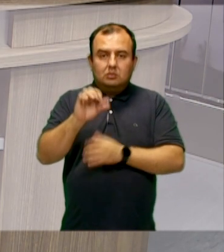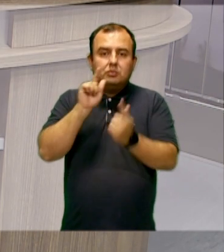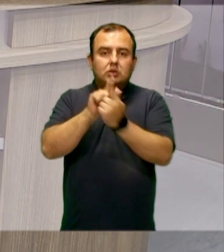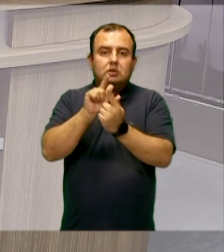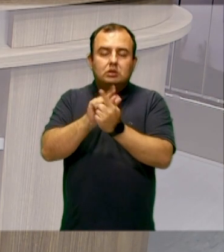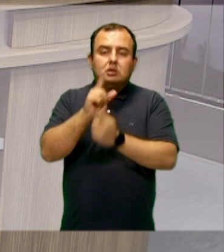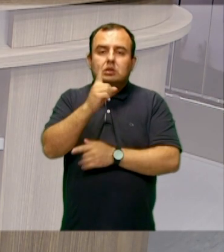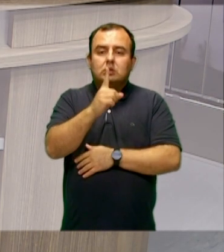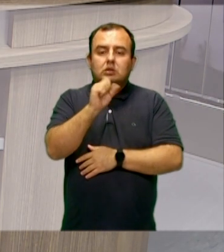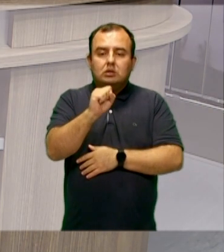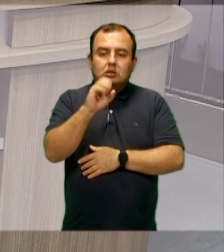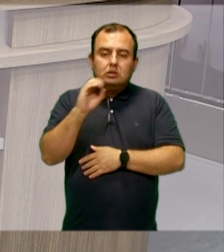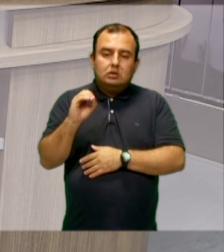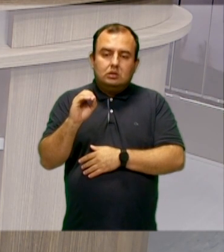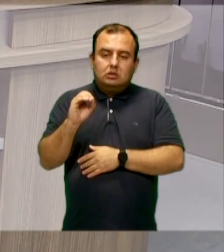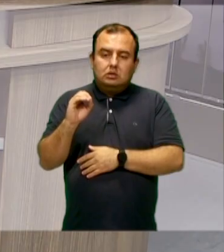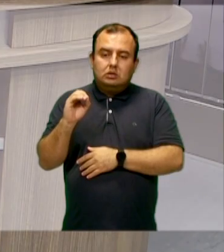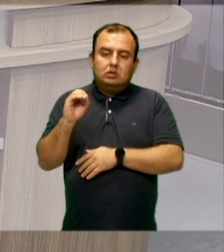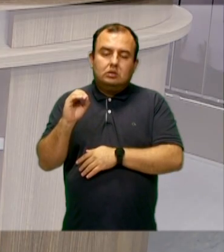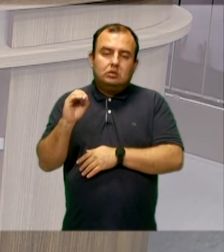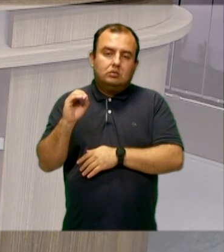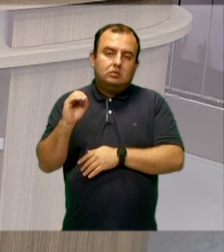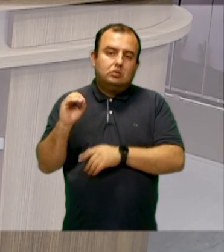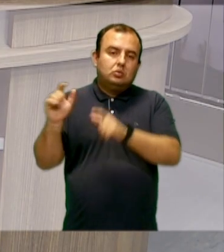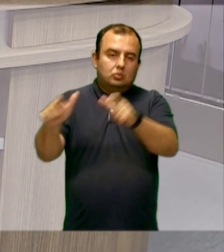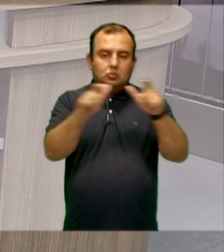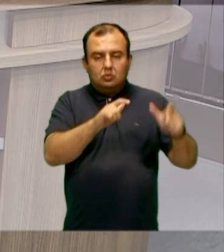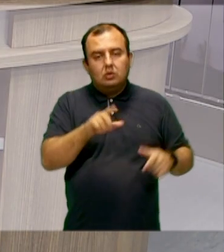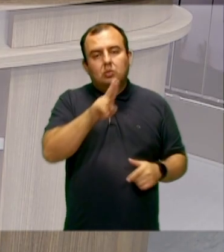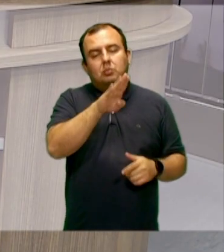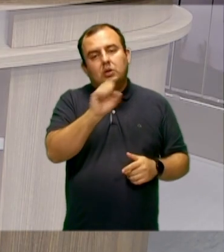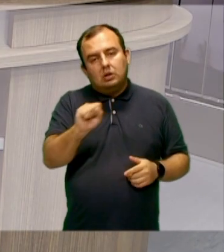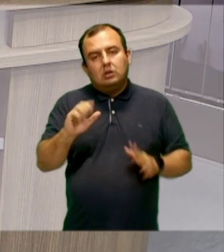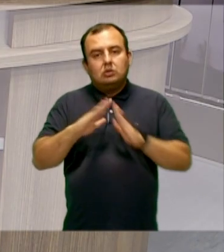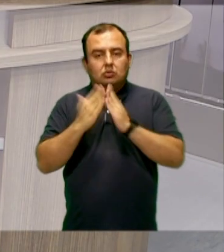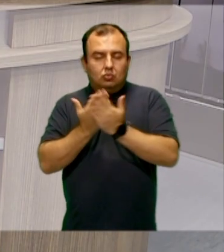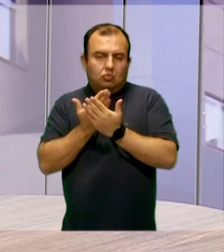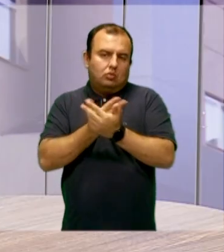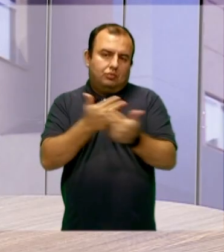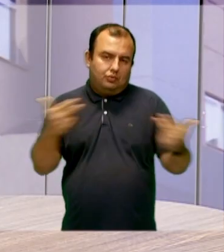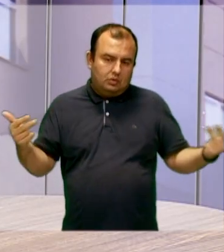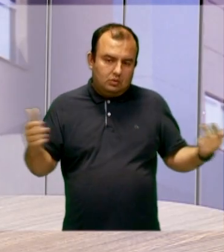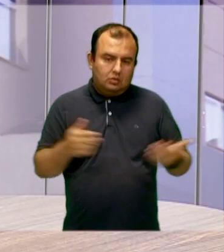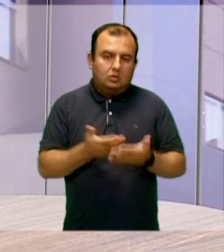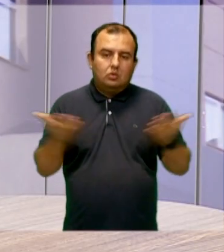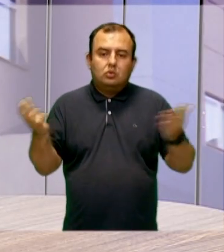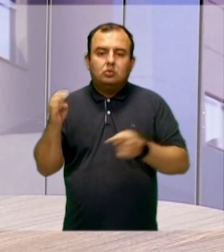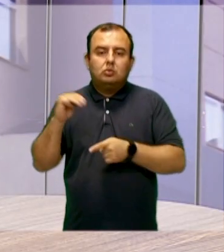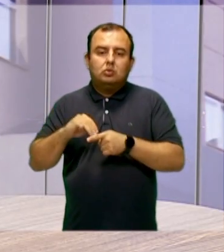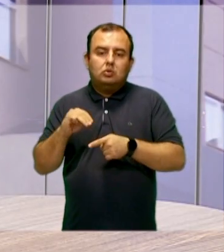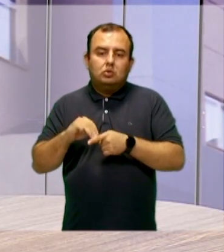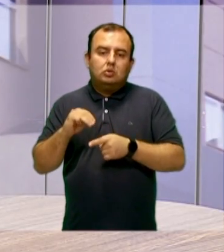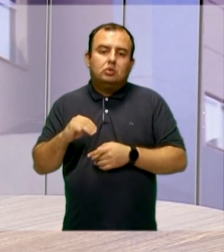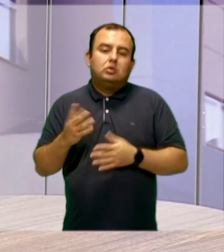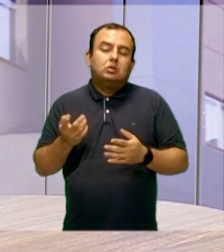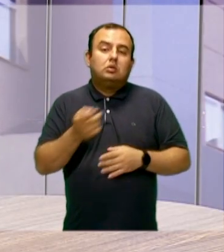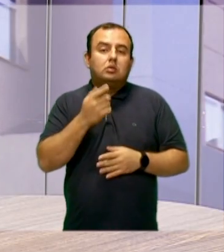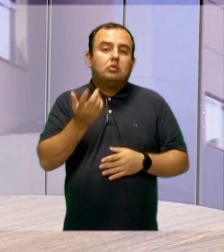torno de 180 endereços, vamos assim dizer. Unidades de saúde, escolas e tal. E hoje o município conta com quase